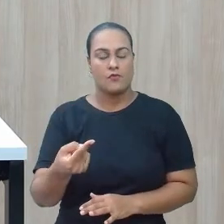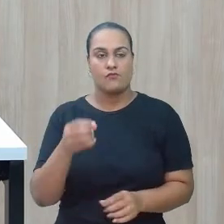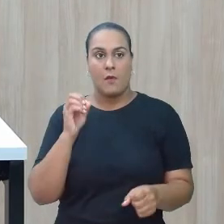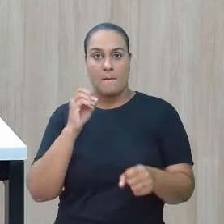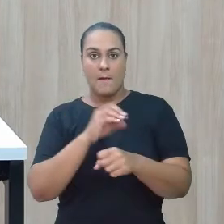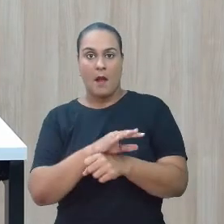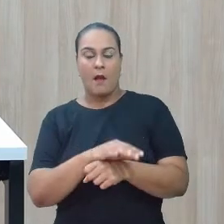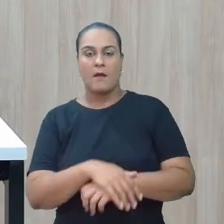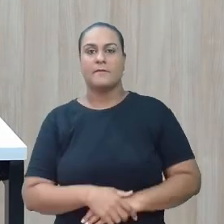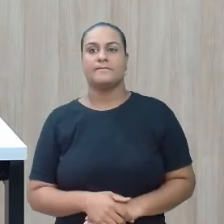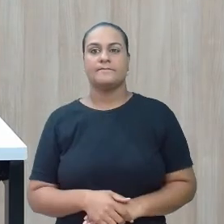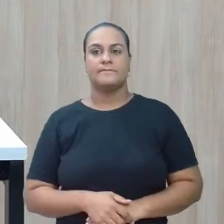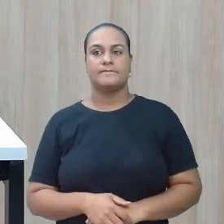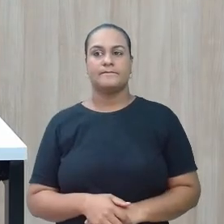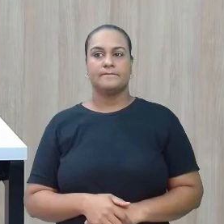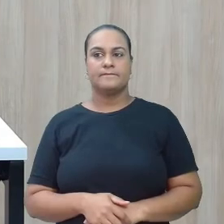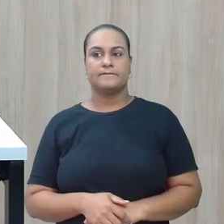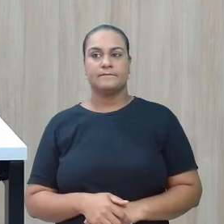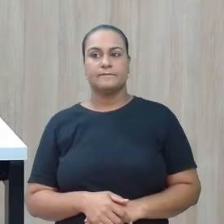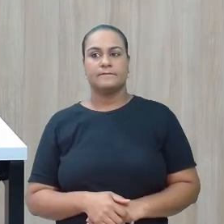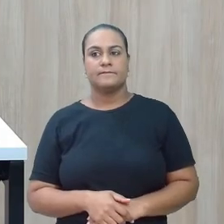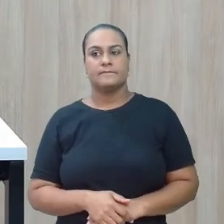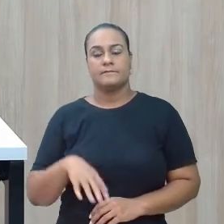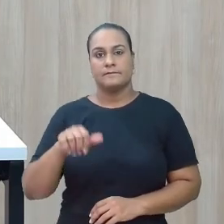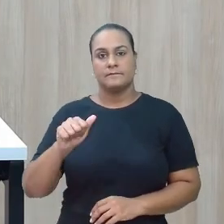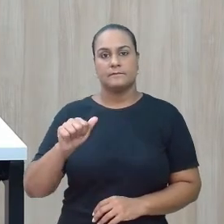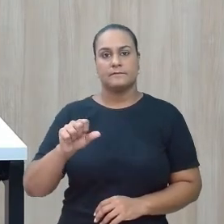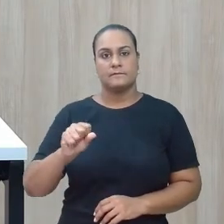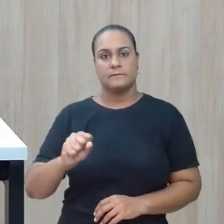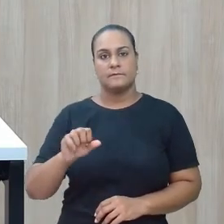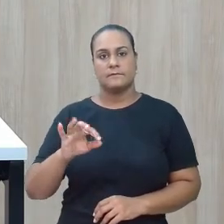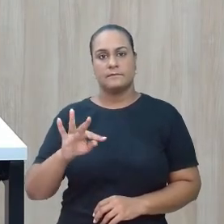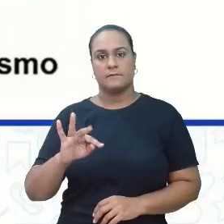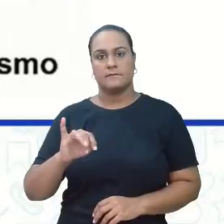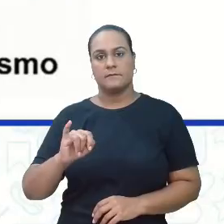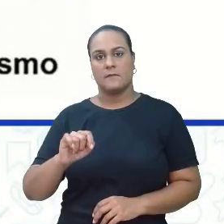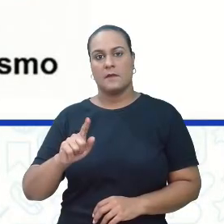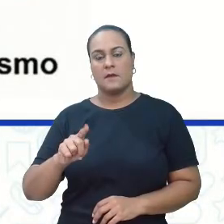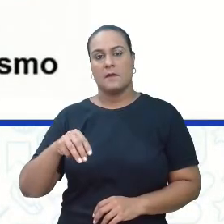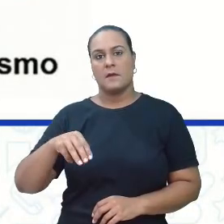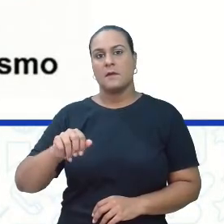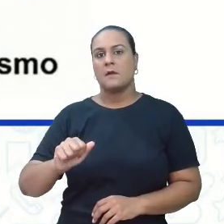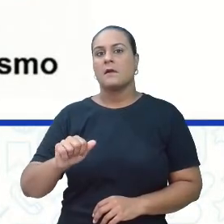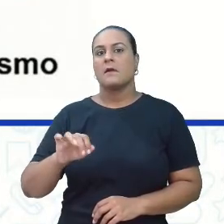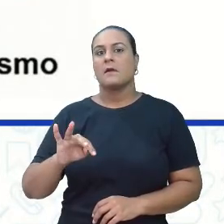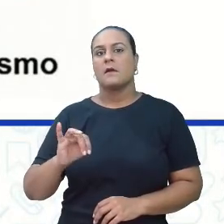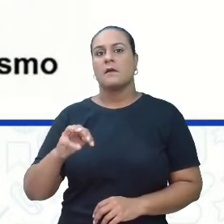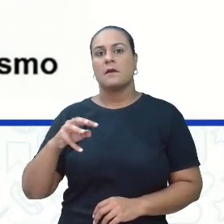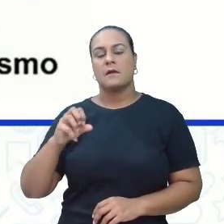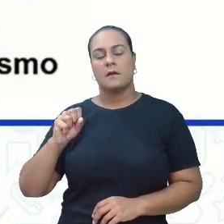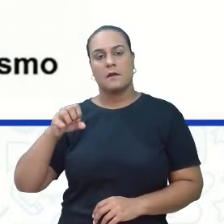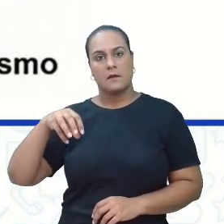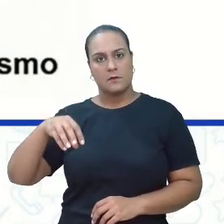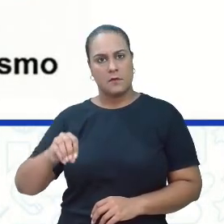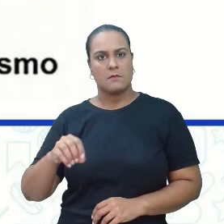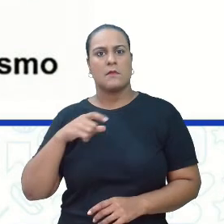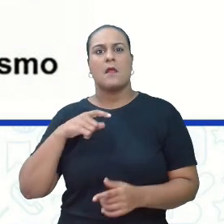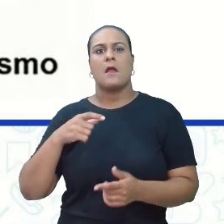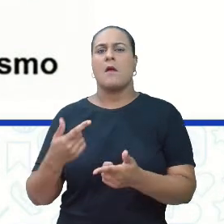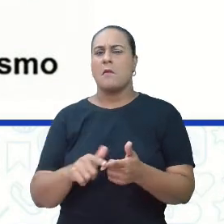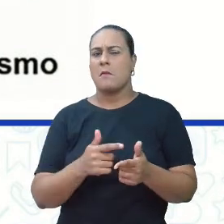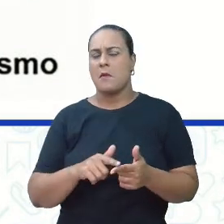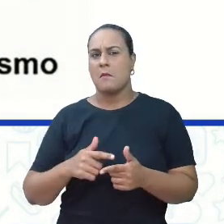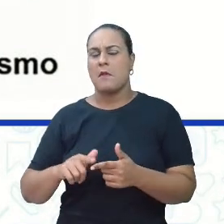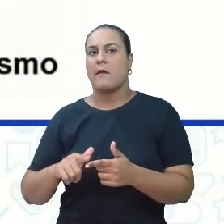está vendo um caso. O outro caso, a questão do astigmatismo, a gente vai ver aí alguns problemas, né? Que é a questão aí